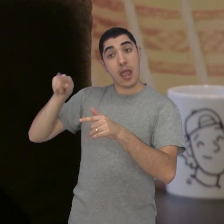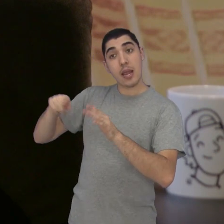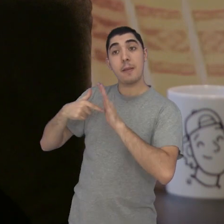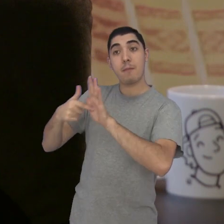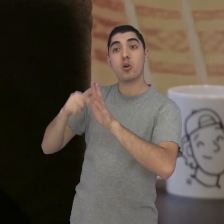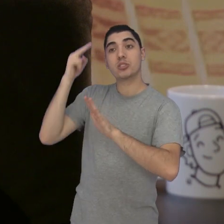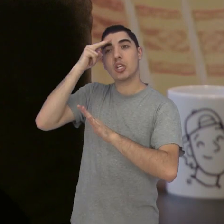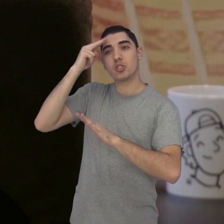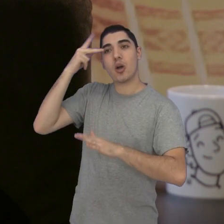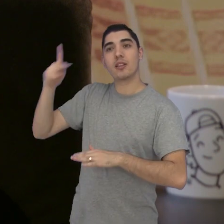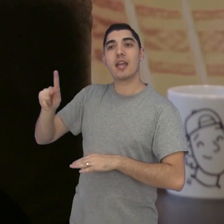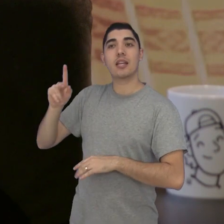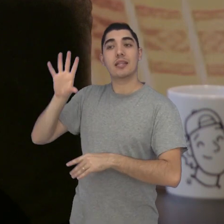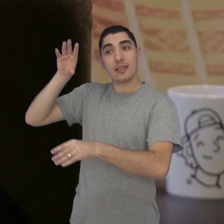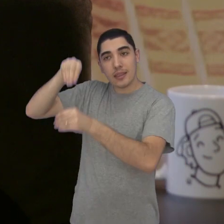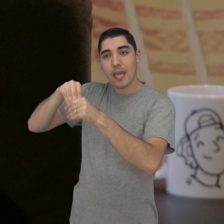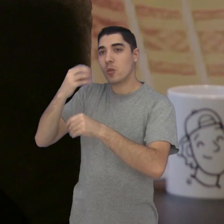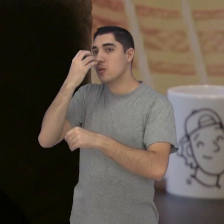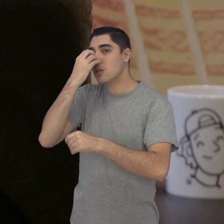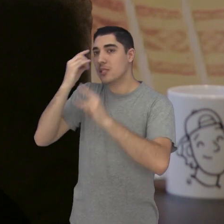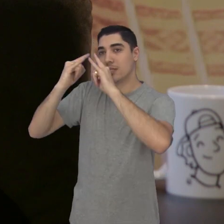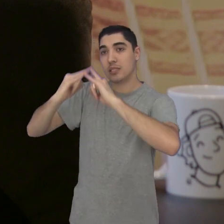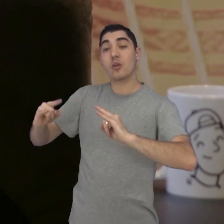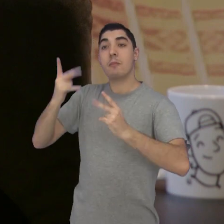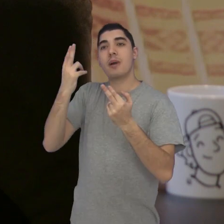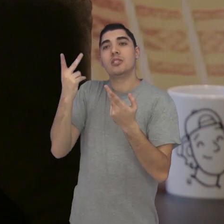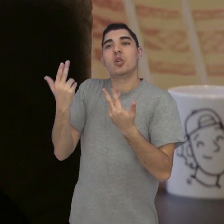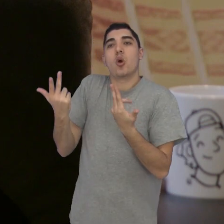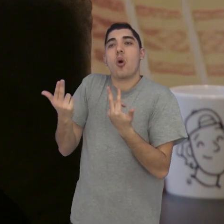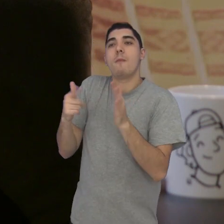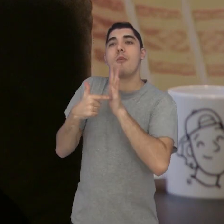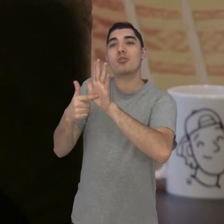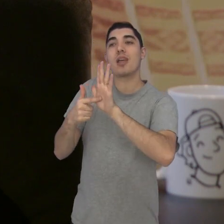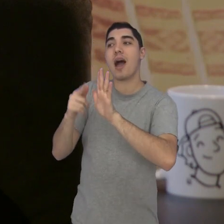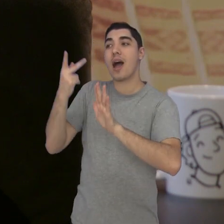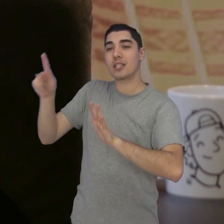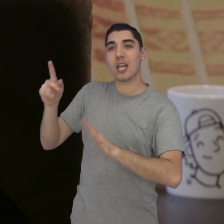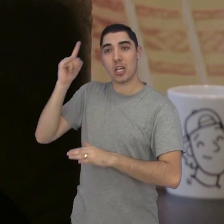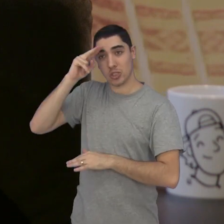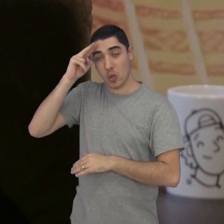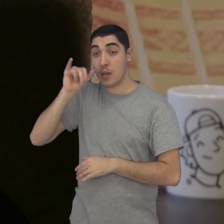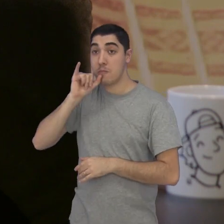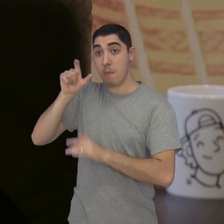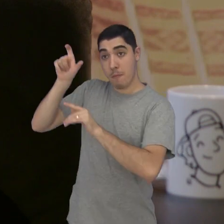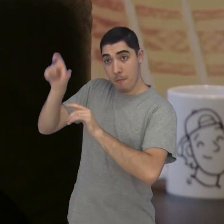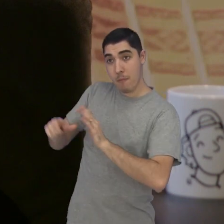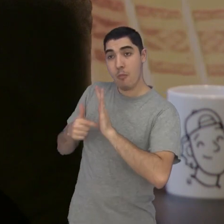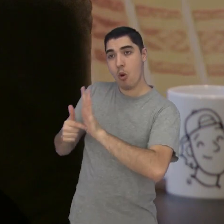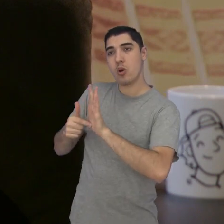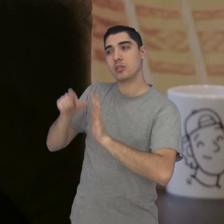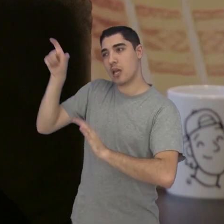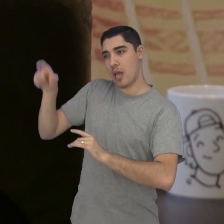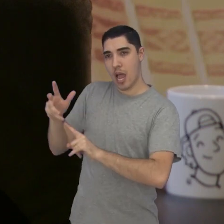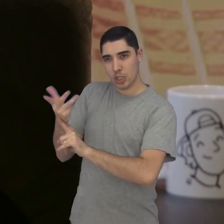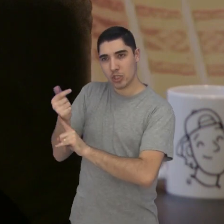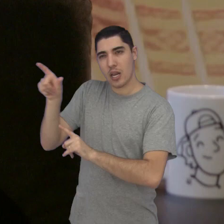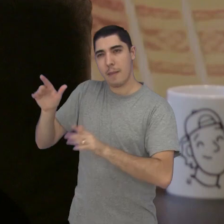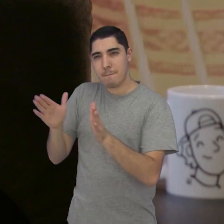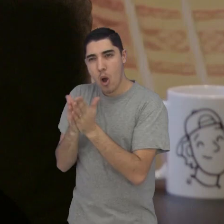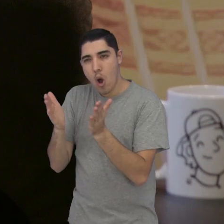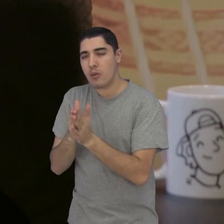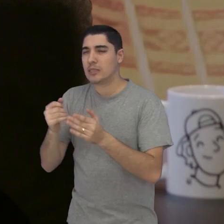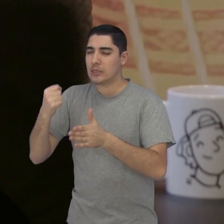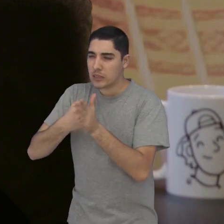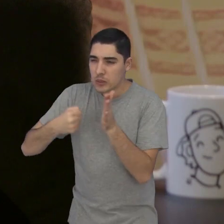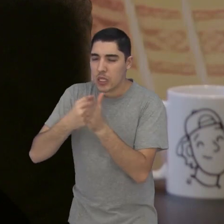circo. Tipo uma autobiografia dele. Então ele mostra todo o sofrimento do artista que é pobre, que é a luta